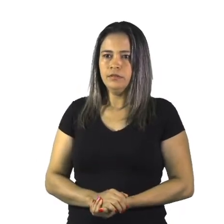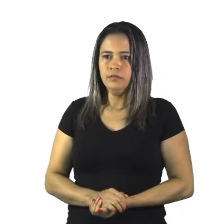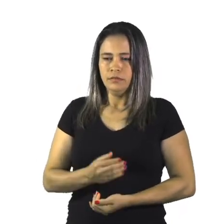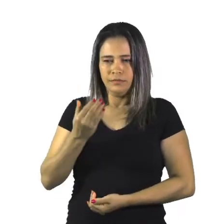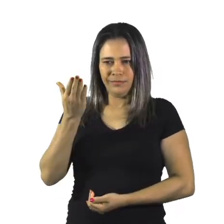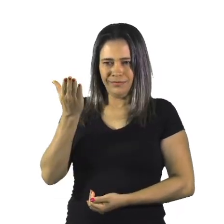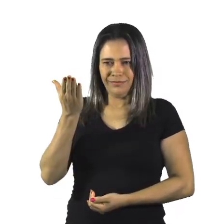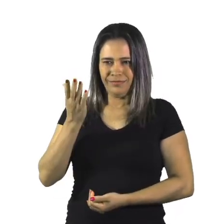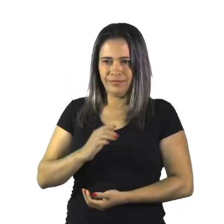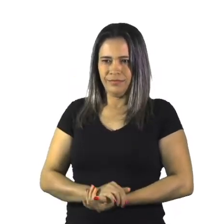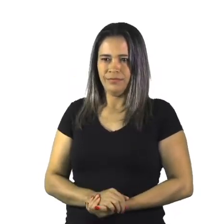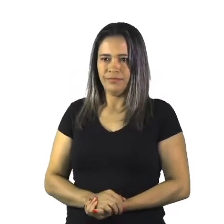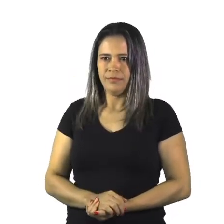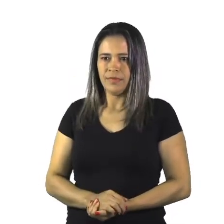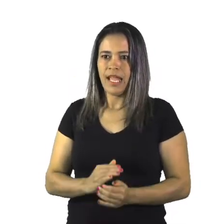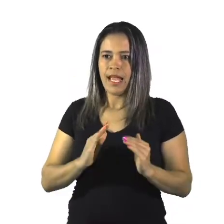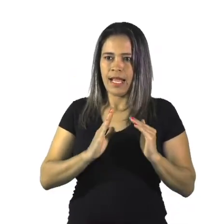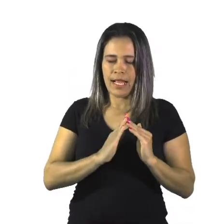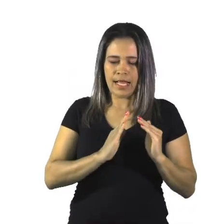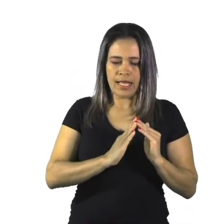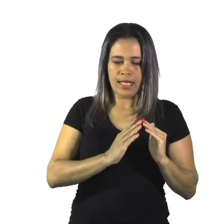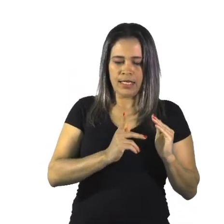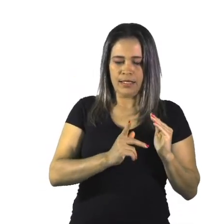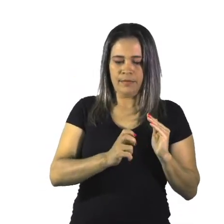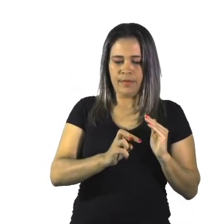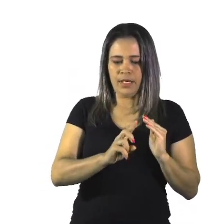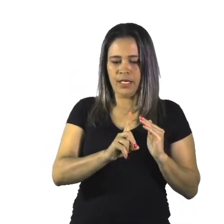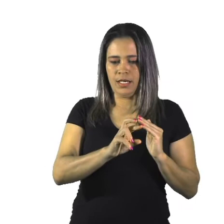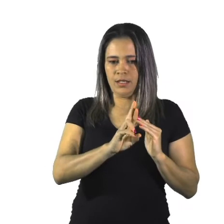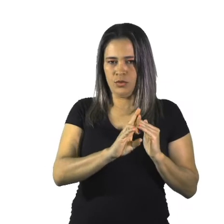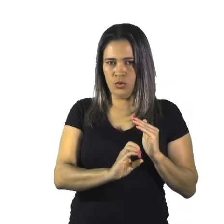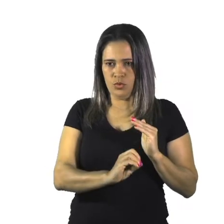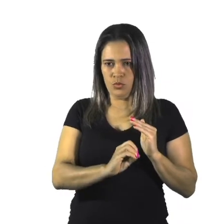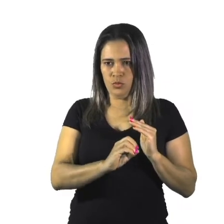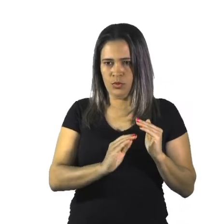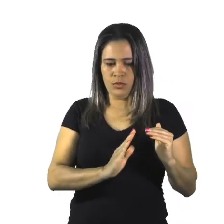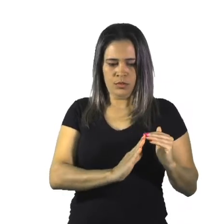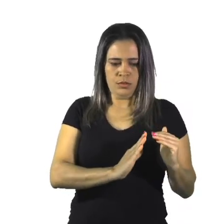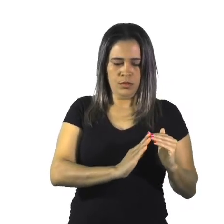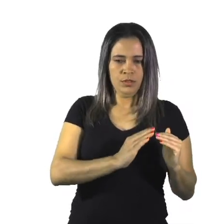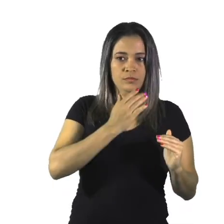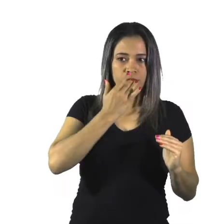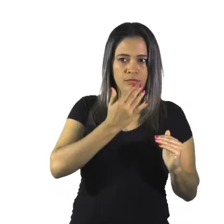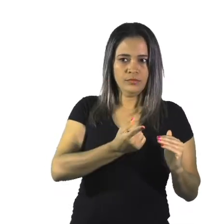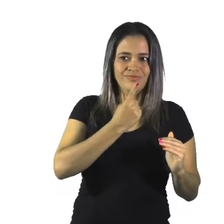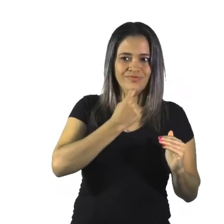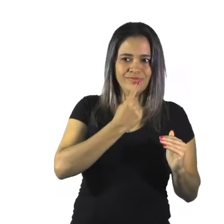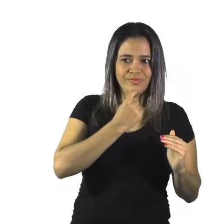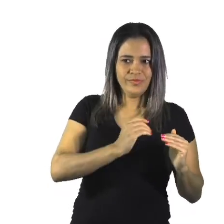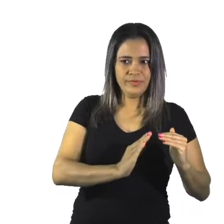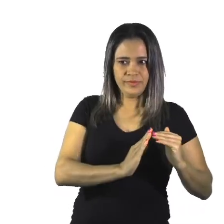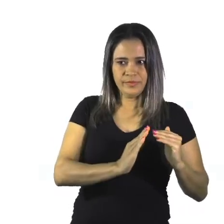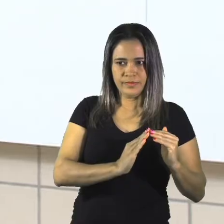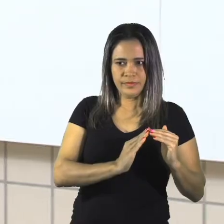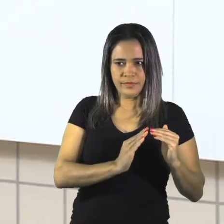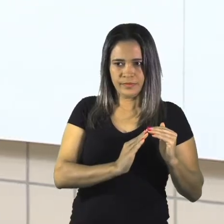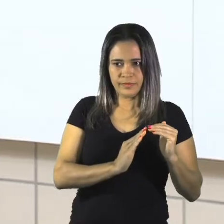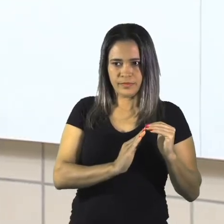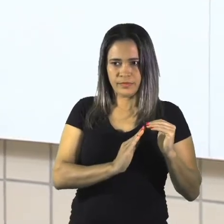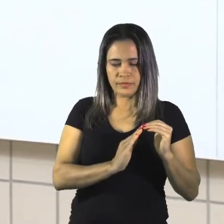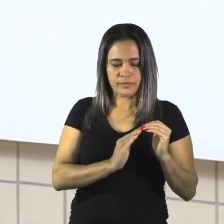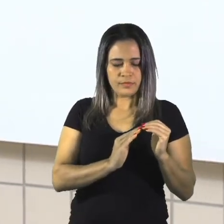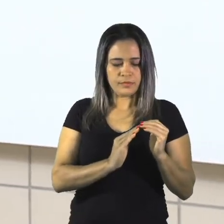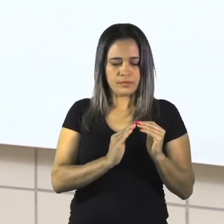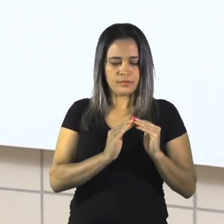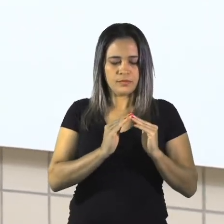vocês observarem, a casa do Pedro, ela está pintada na cor vermelha, né? E aí, olha